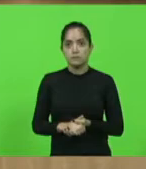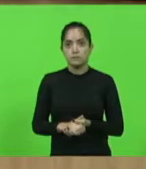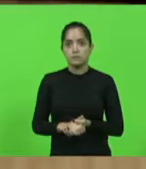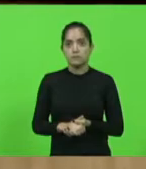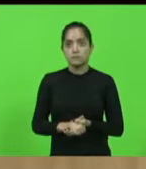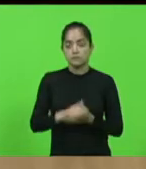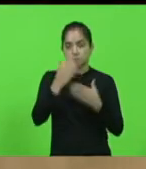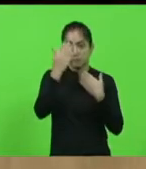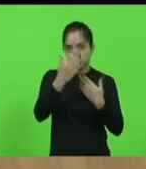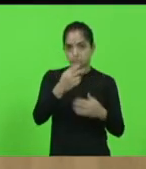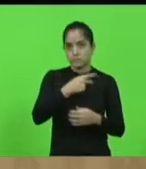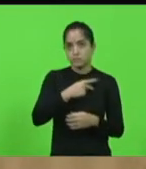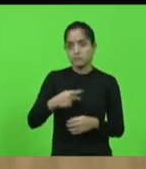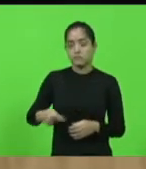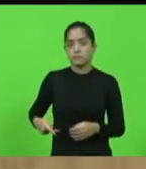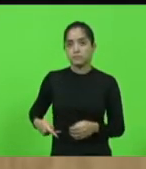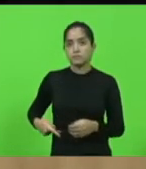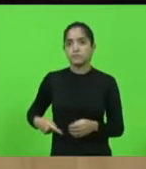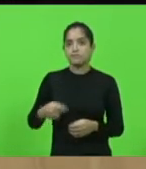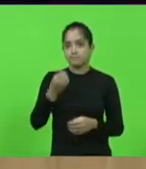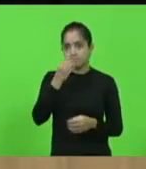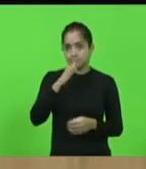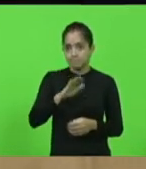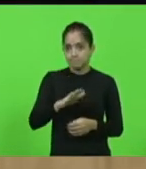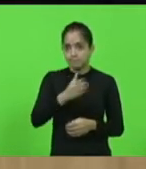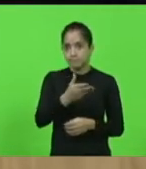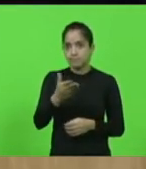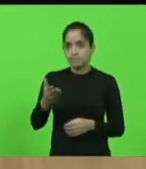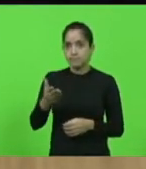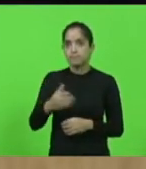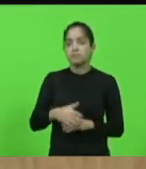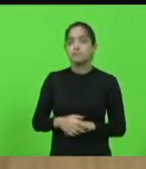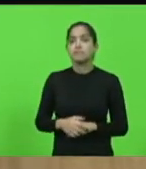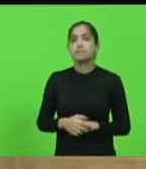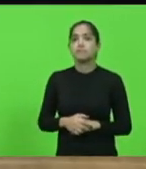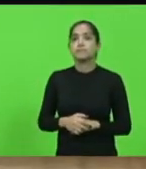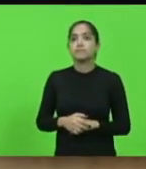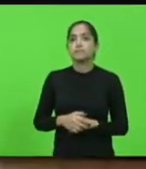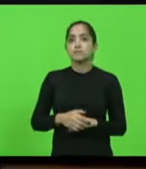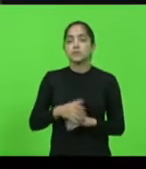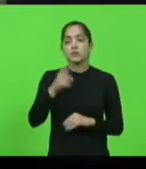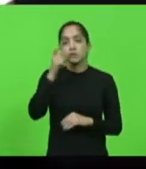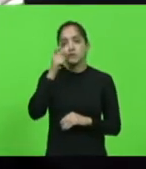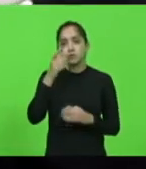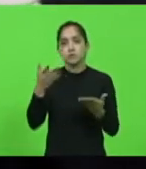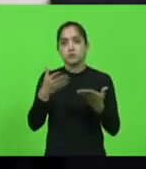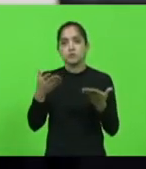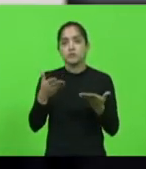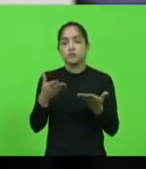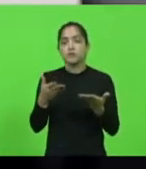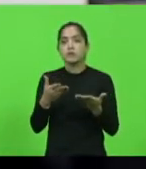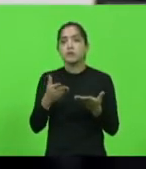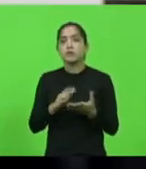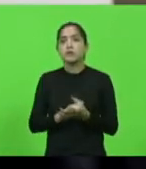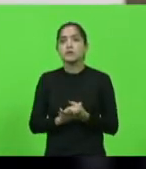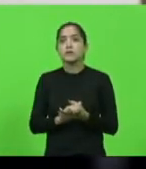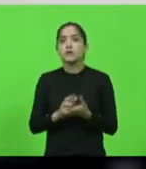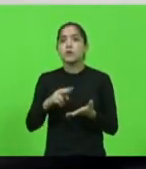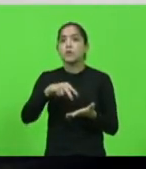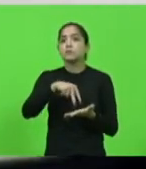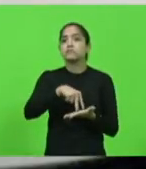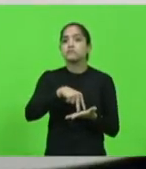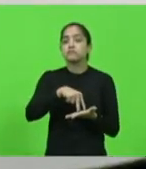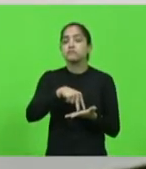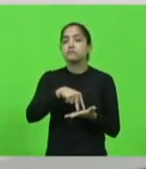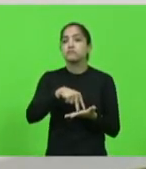Obrigada, senhor presidente. Muito boa tarde a todos e todas as meus colegas, aqueles que nos ouvem. O que me traz aqui, senhor presidente,